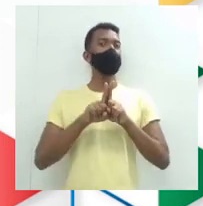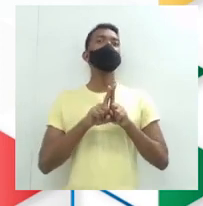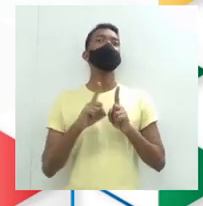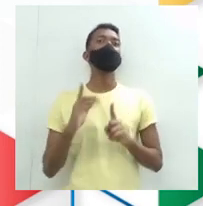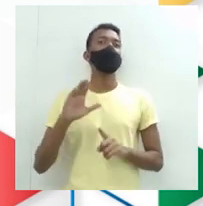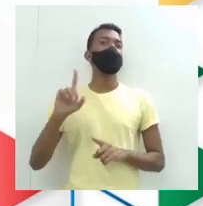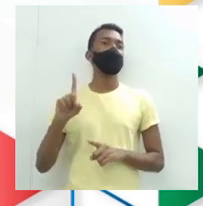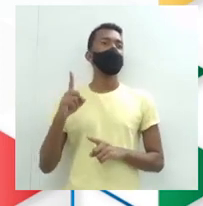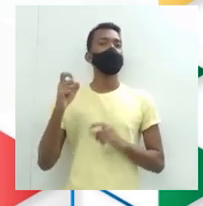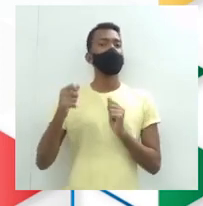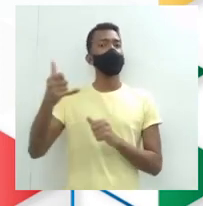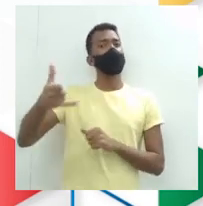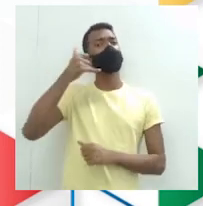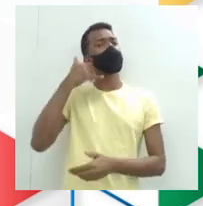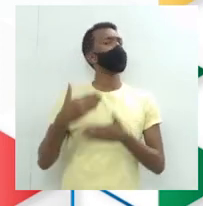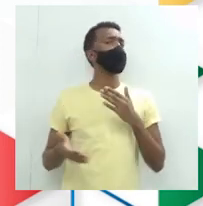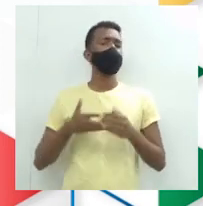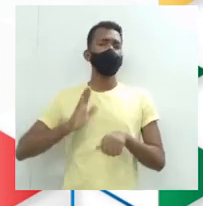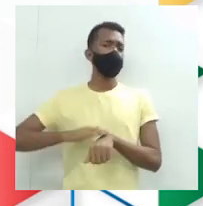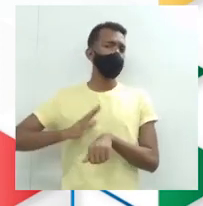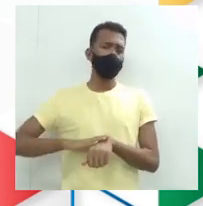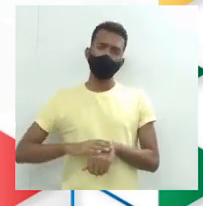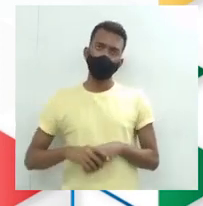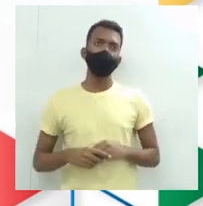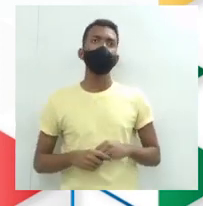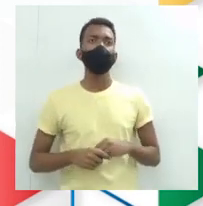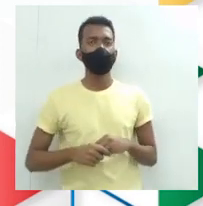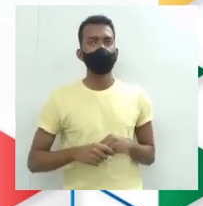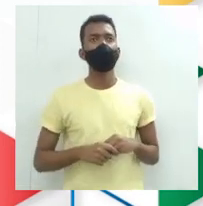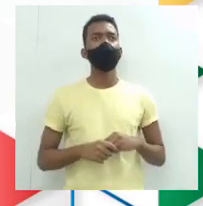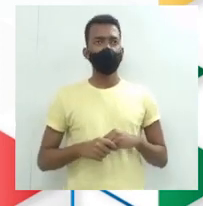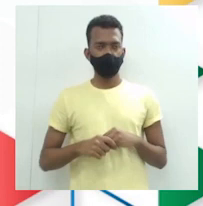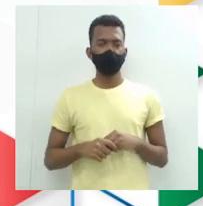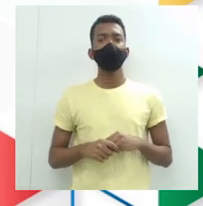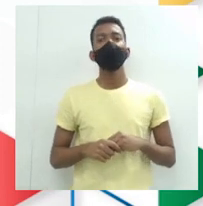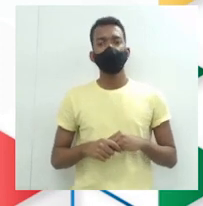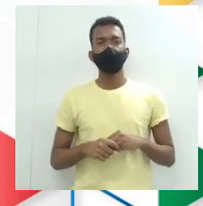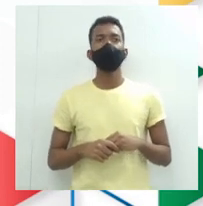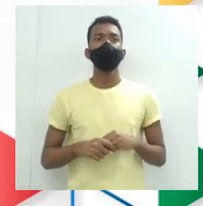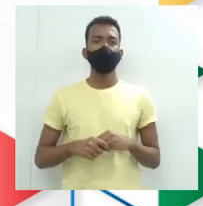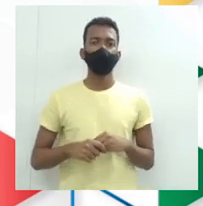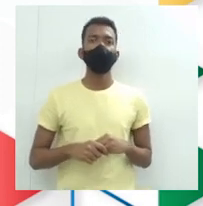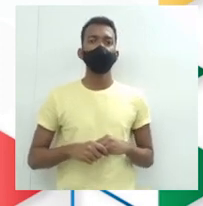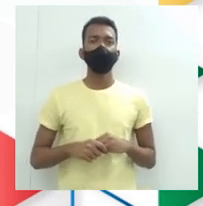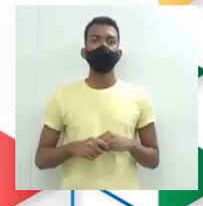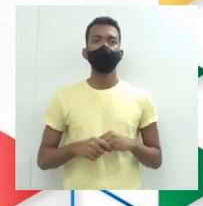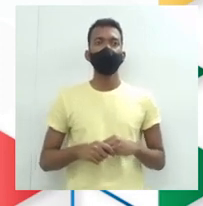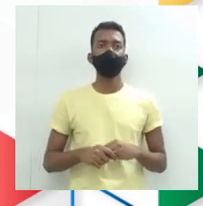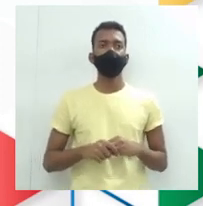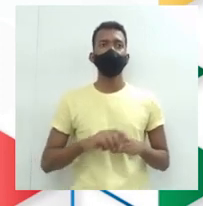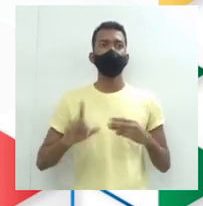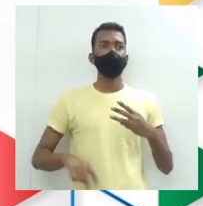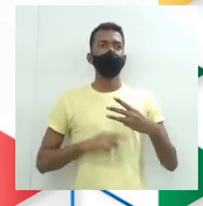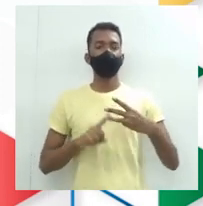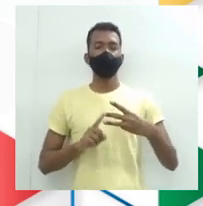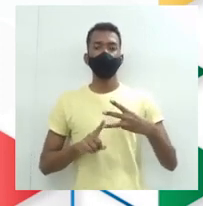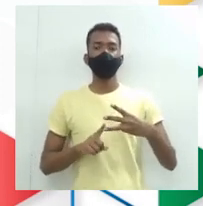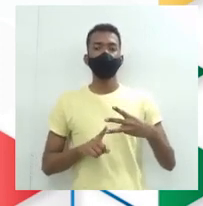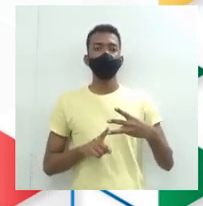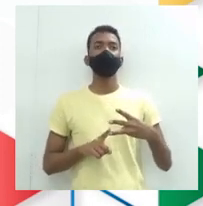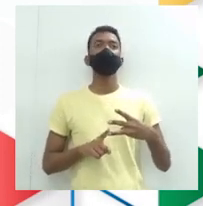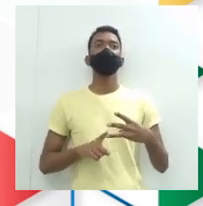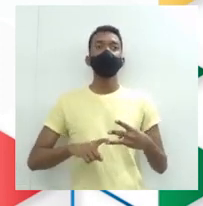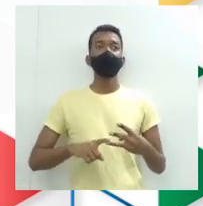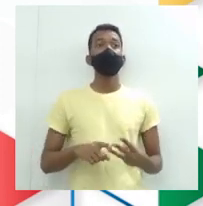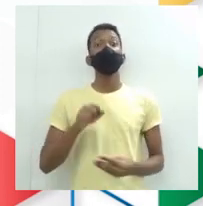us anytime. Se você está assustado com seu parceiro ou ex, você pode ligar a qualquer momento para esse contato. Number 3,